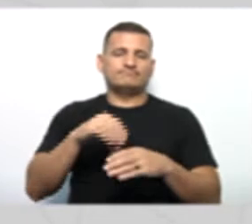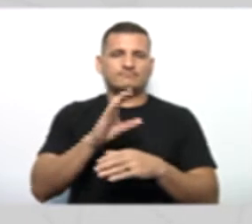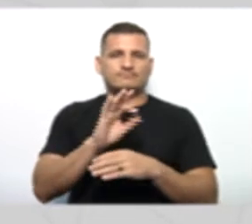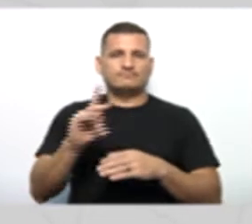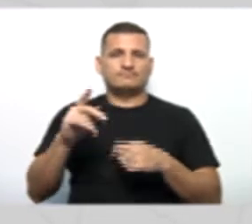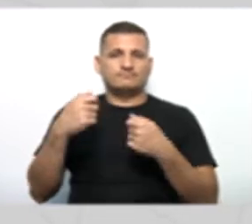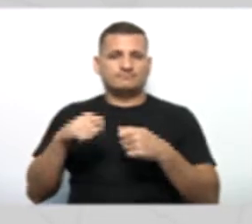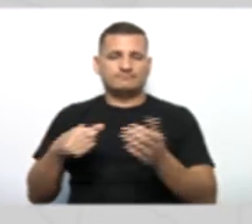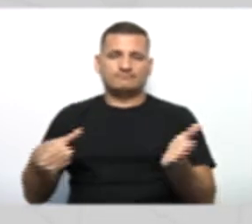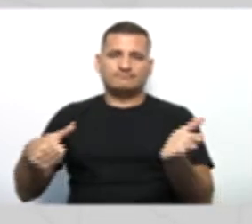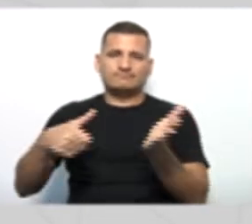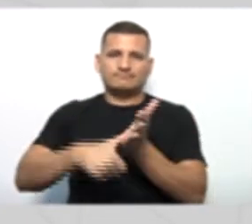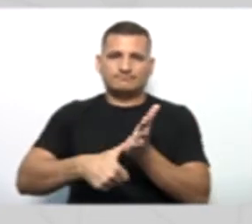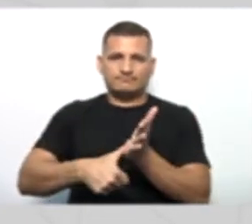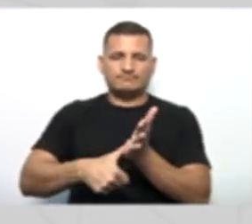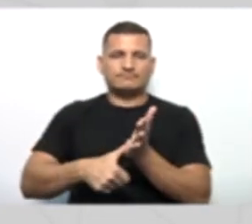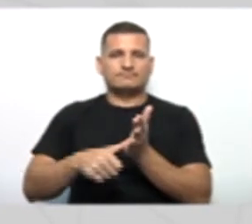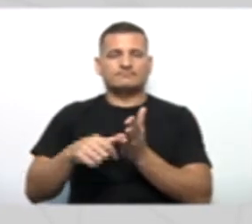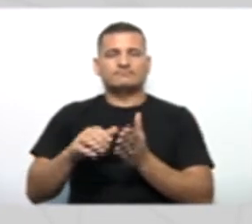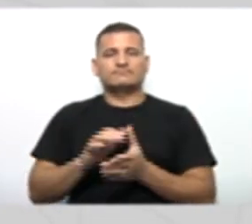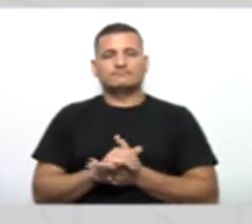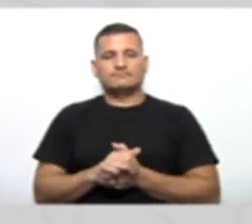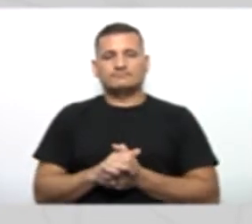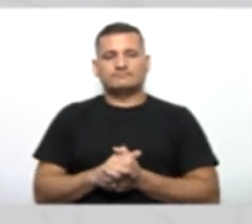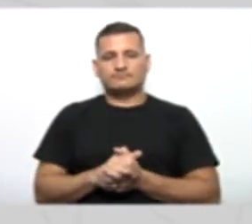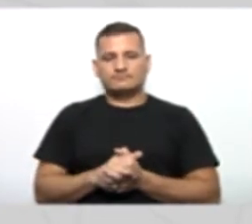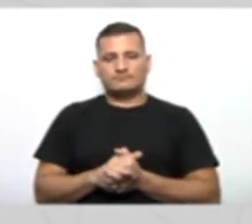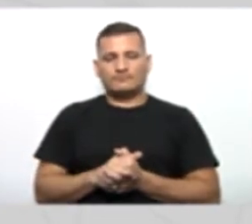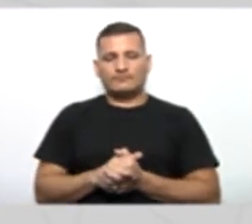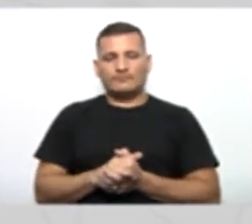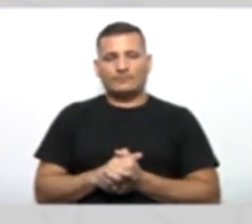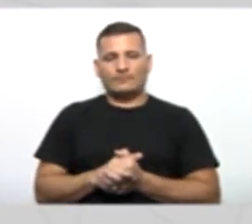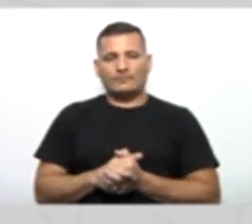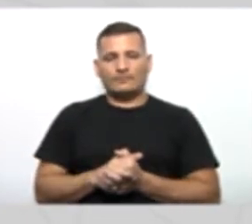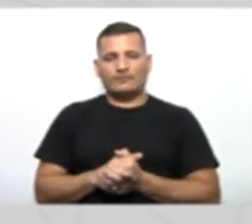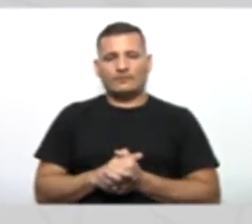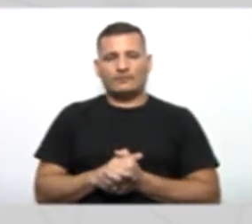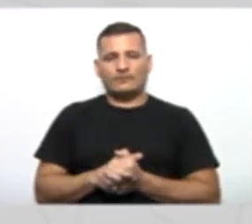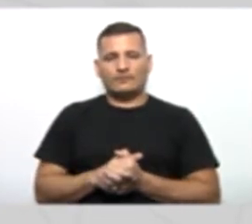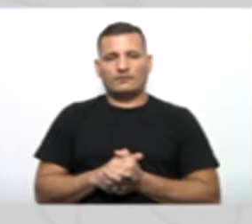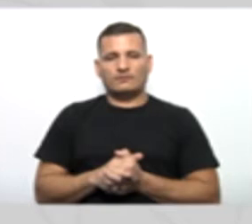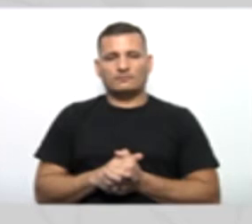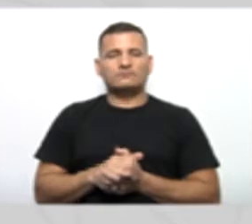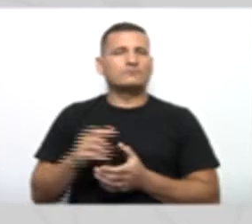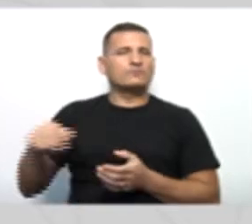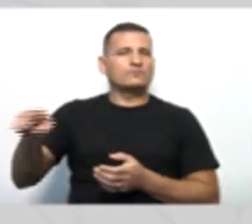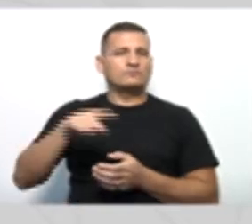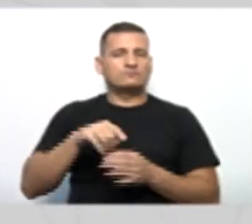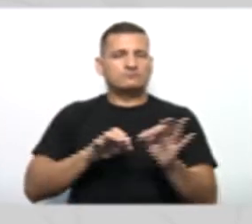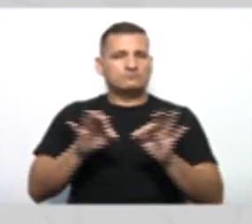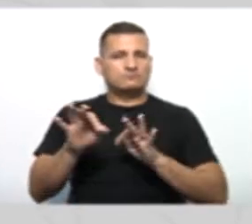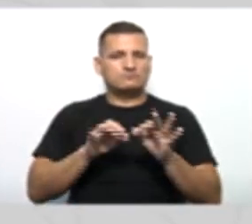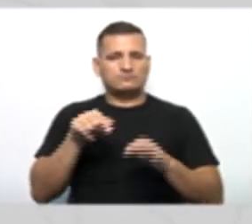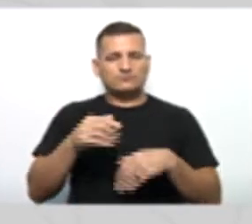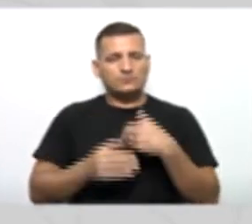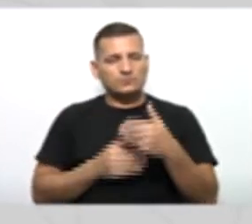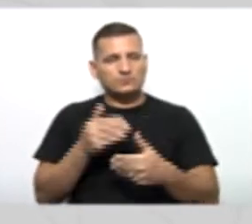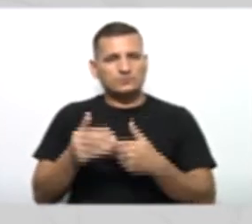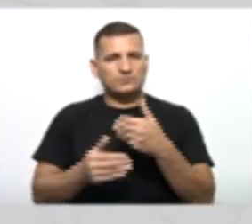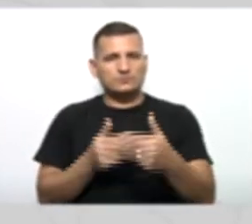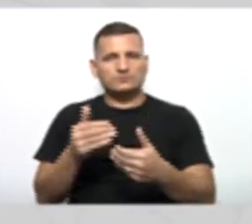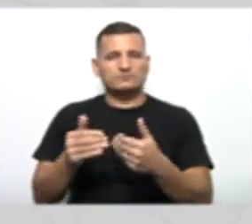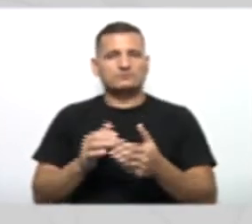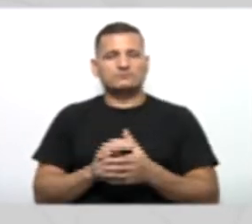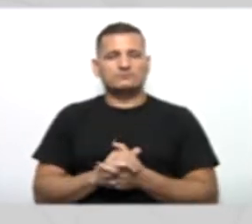devem ser um associado um sócio da cooperativa e eles irão evidentemente construir trabalhar nesse processo de